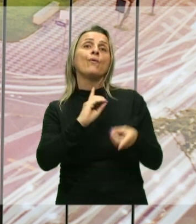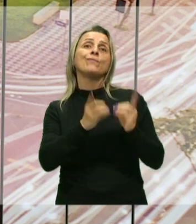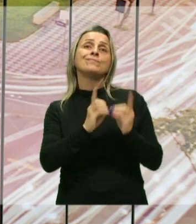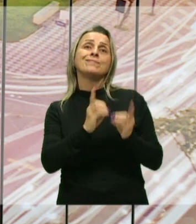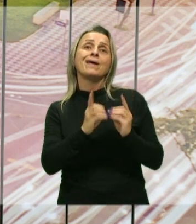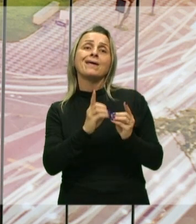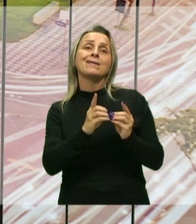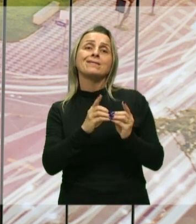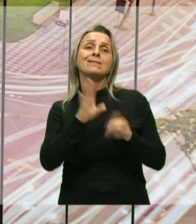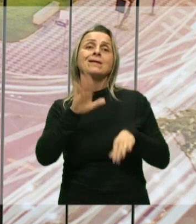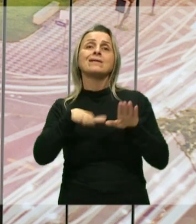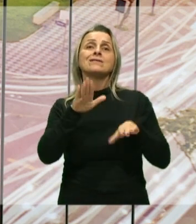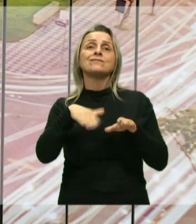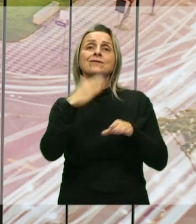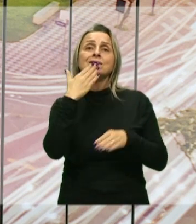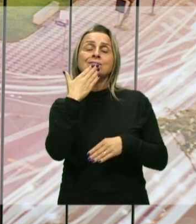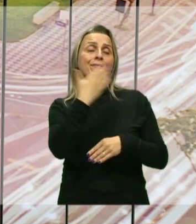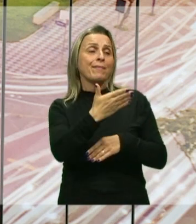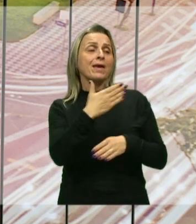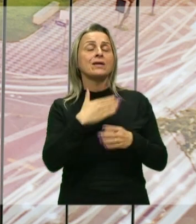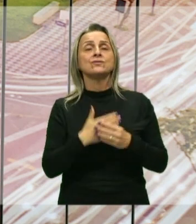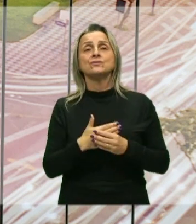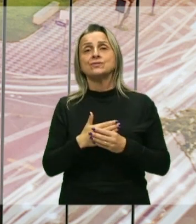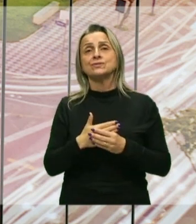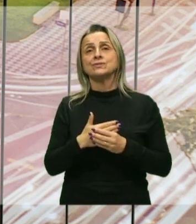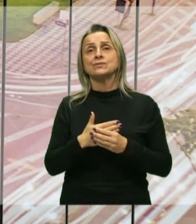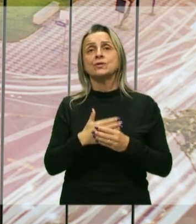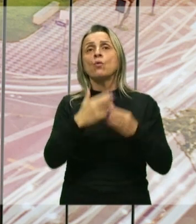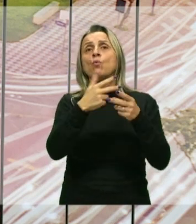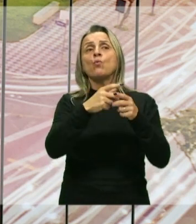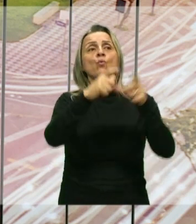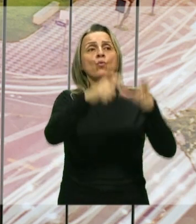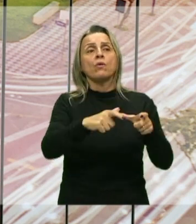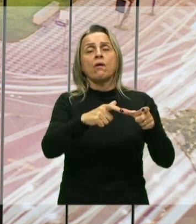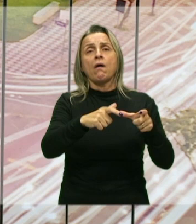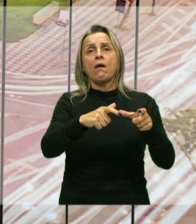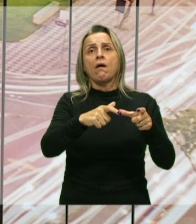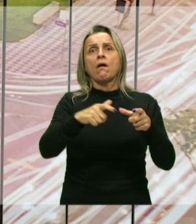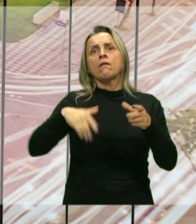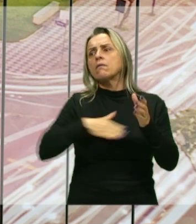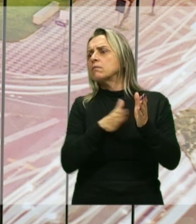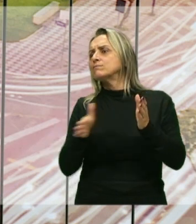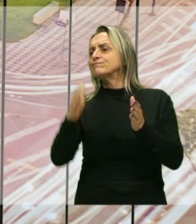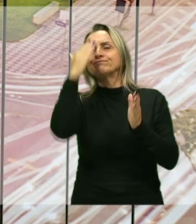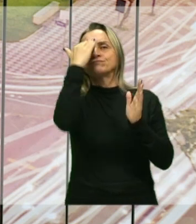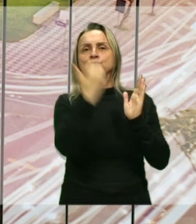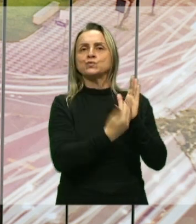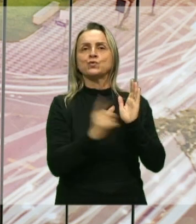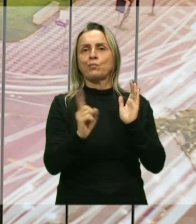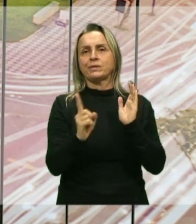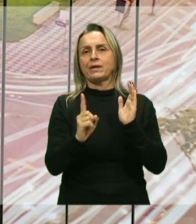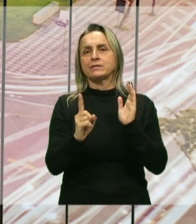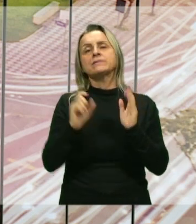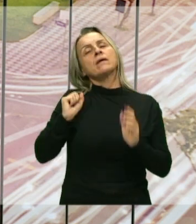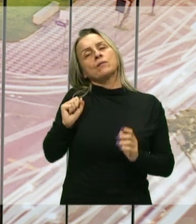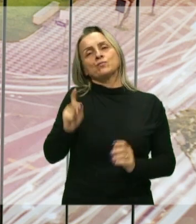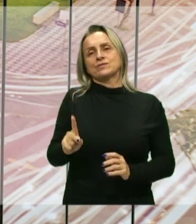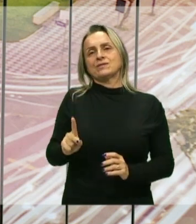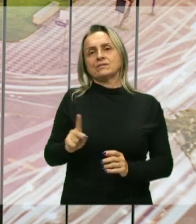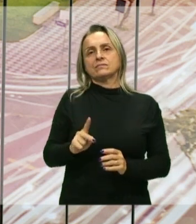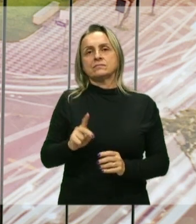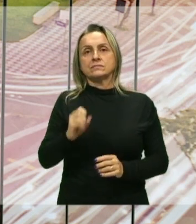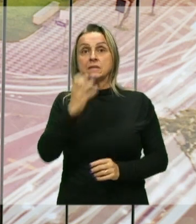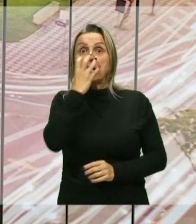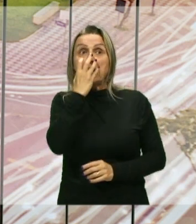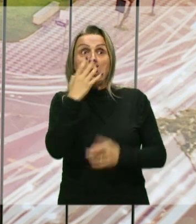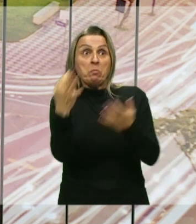escada, não leva para uma escada, leva para o meio fio, leva para qualquer outra coisa, né, então justamente isso que faz a questão da aposentadoria dos cães. O cão perfeito a gente sabe